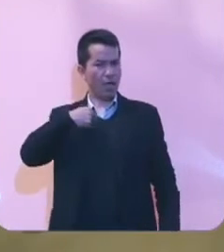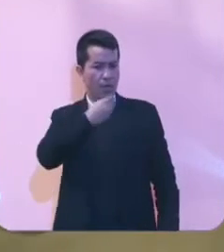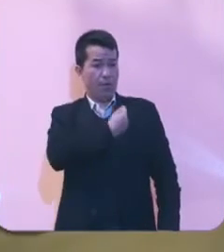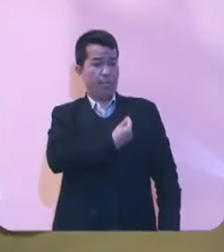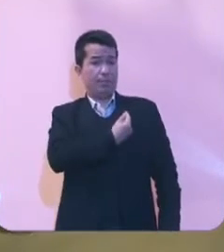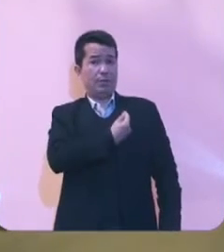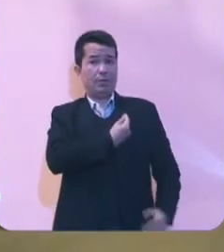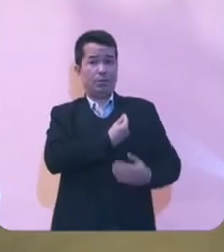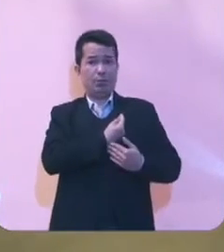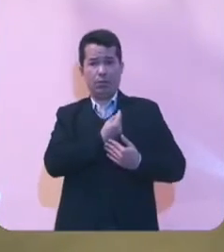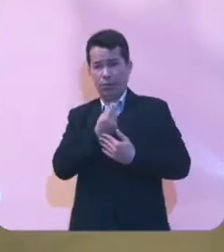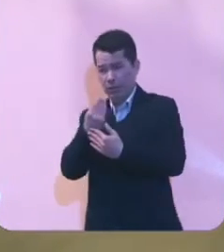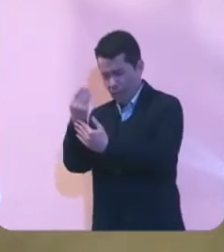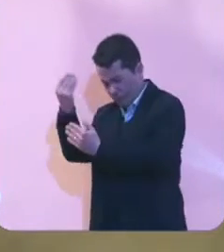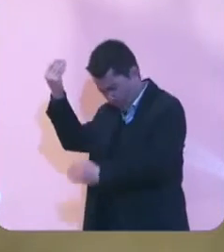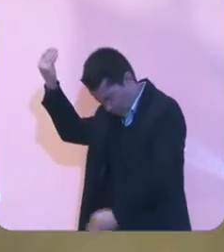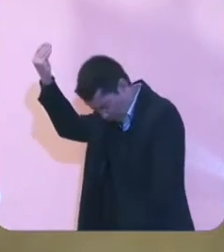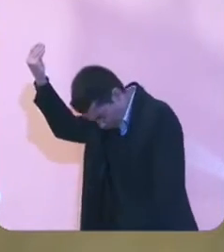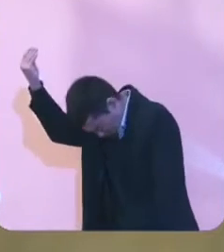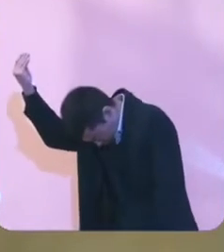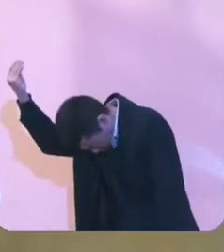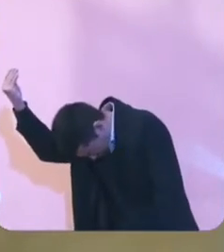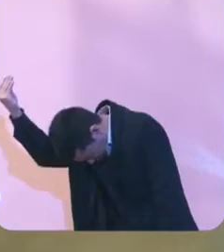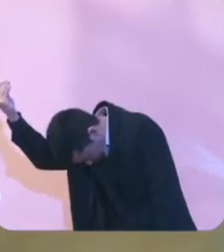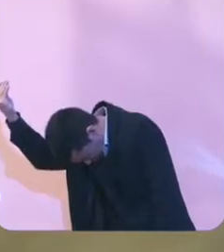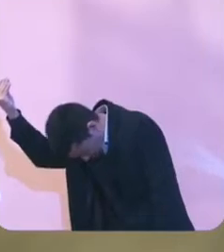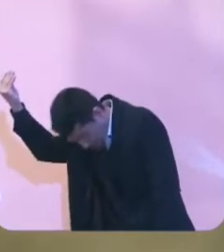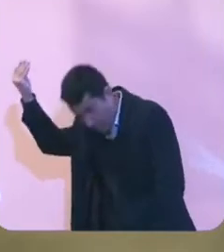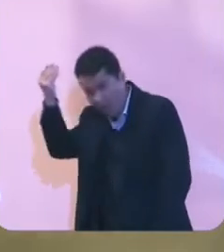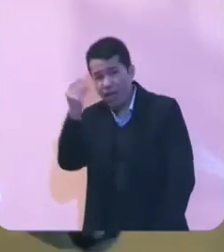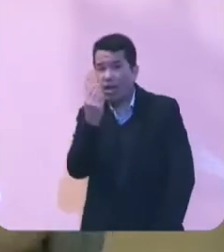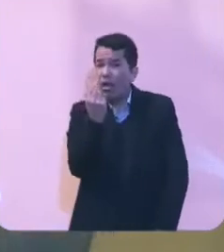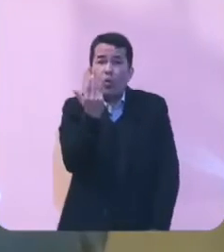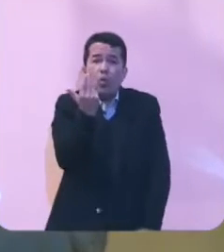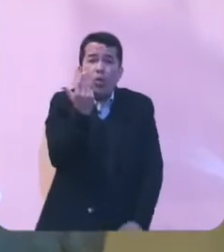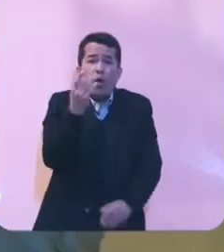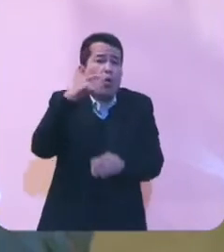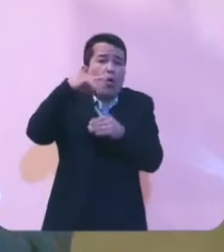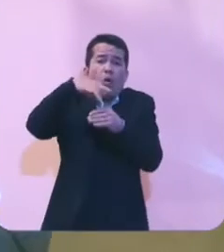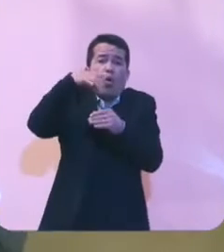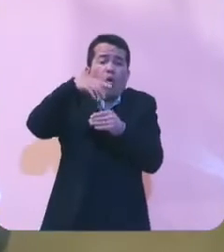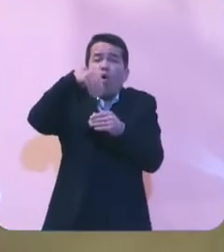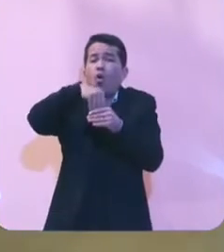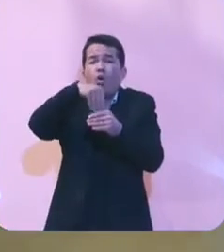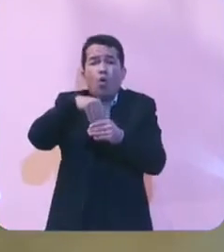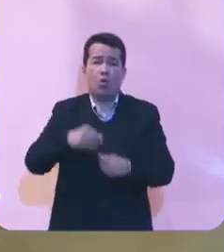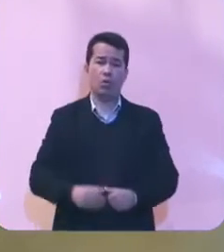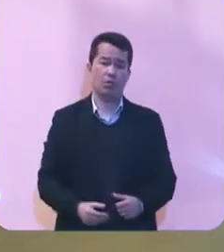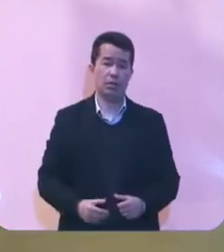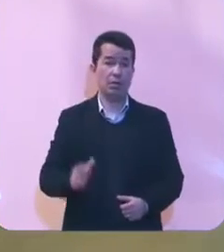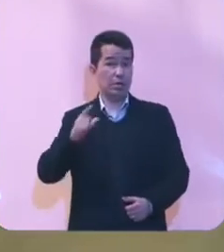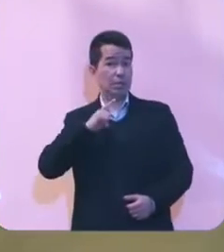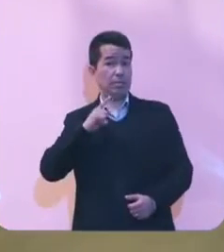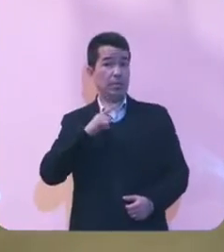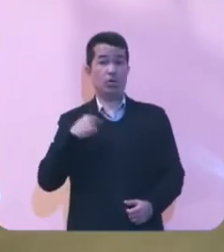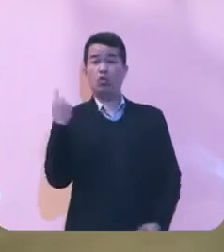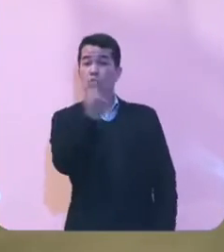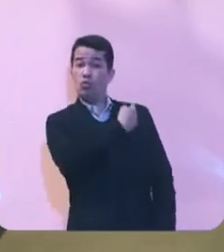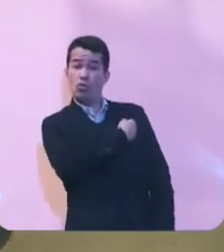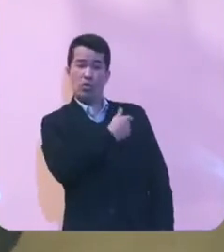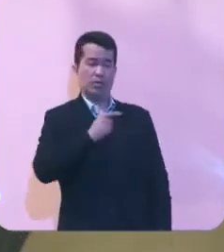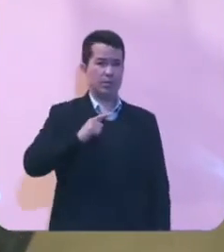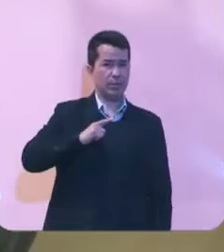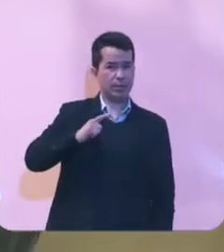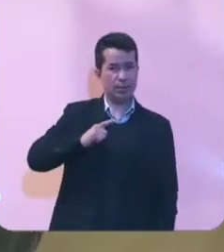altar que se torna o sacrifício santo e agradável a Deus, está lá em Romanos. E é o fruto dos